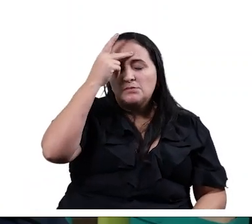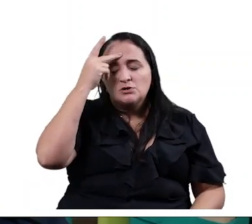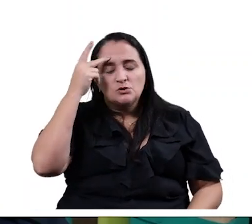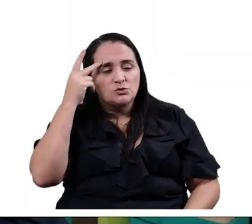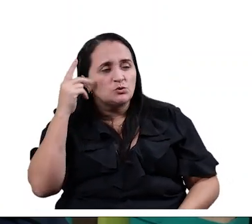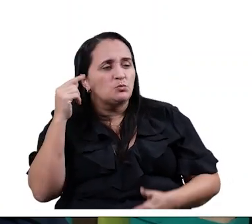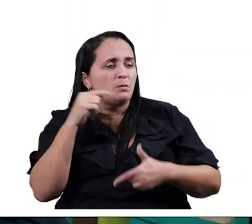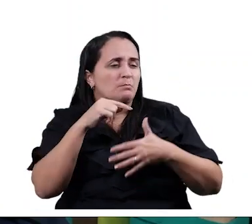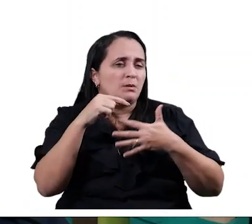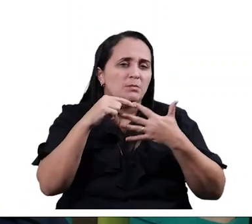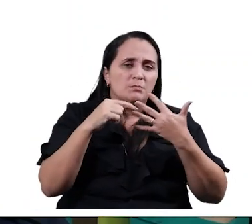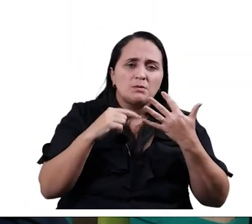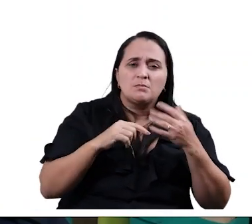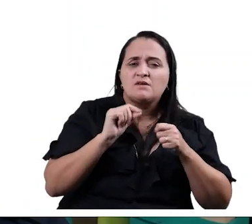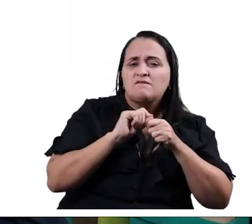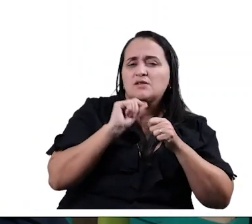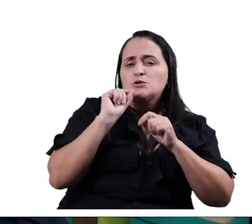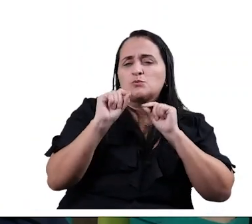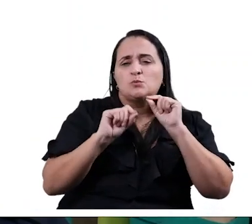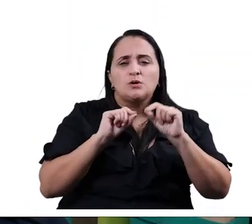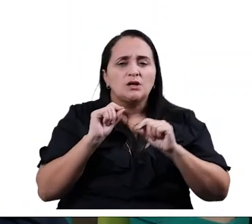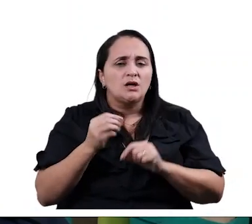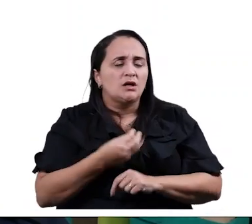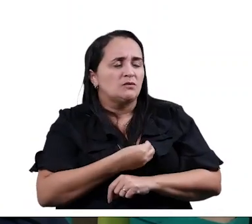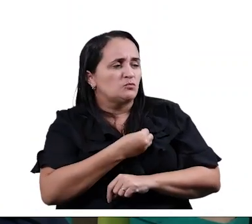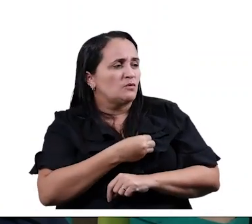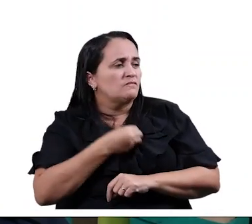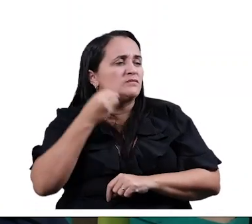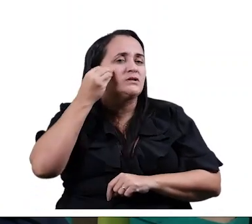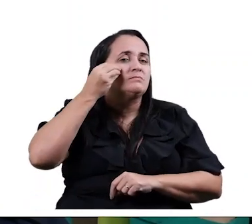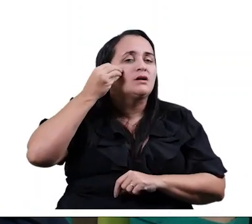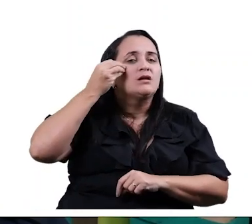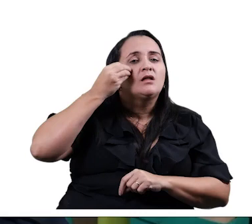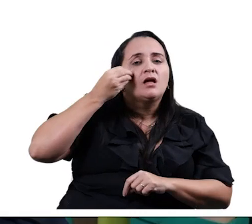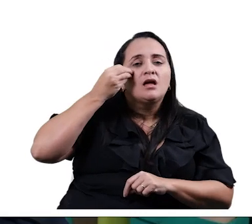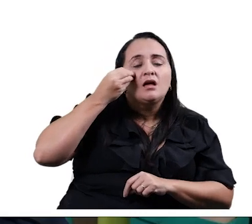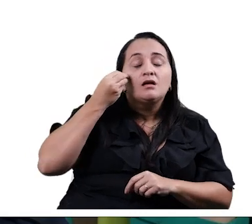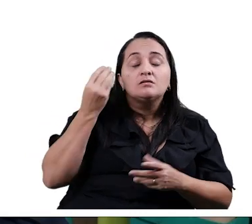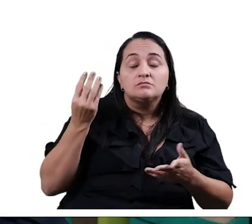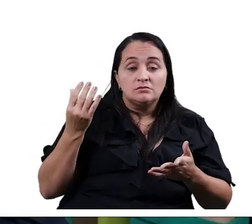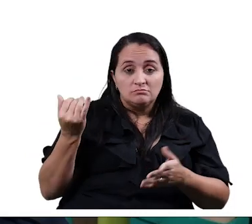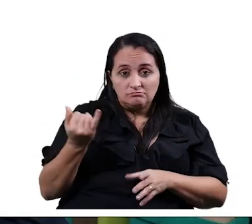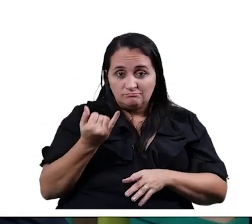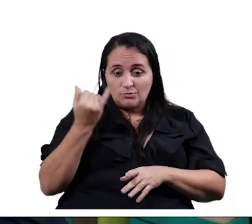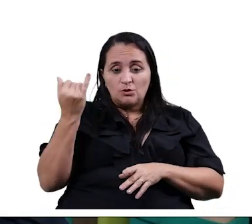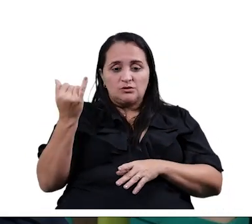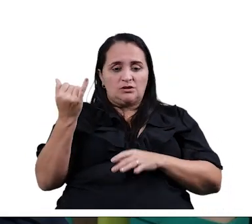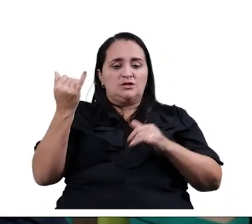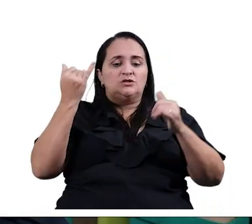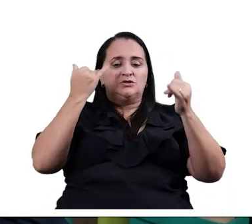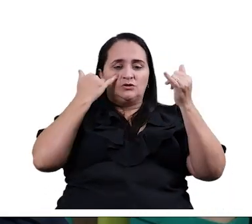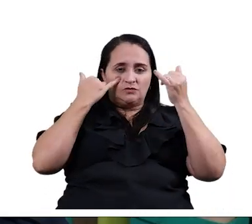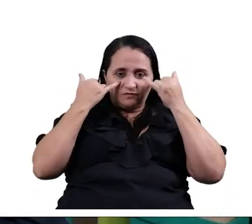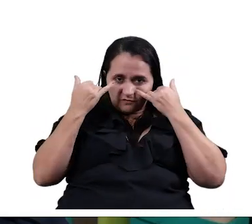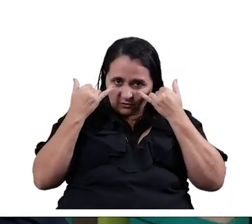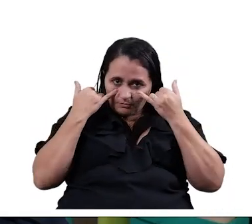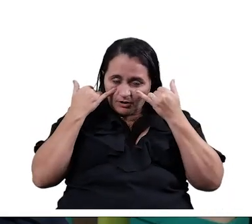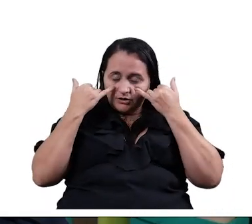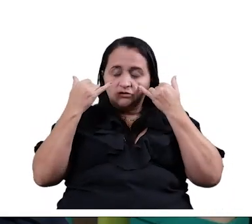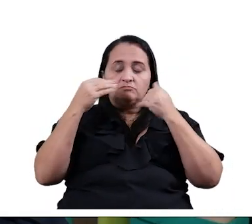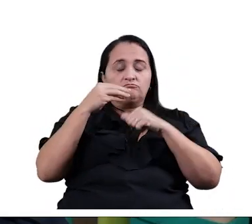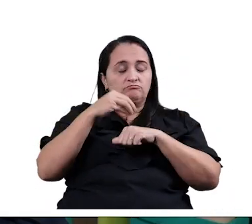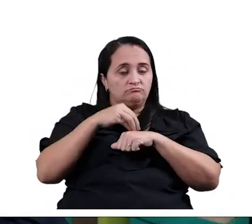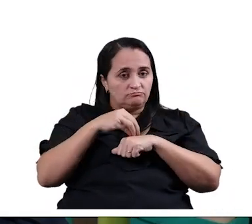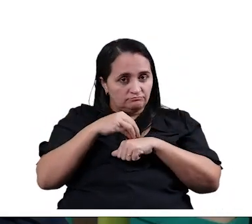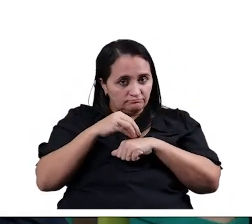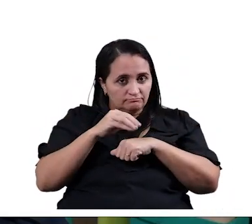feitos dela. E temos que entender que, para um texto informativo, que é o caso desse tipo de